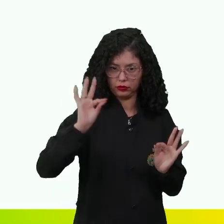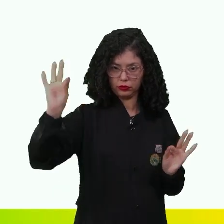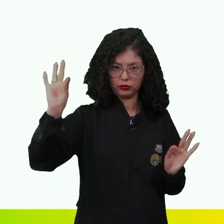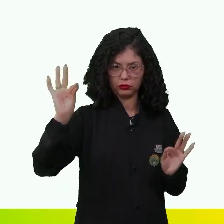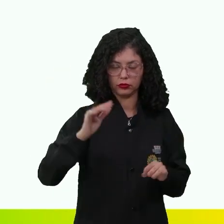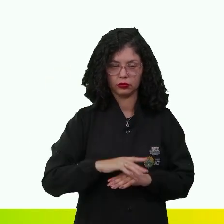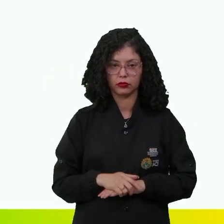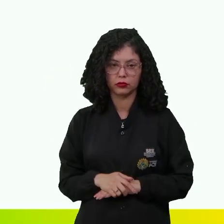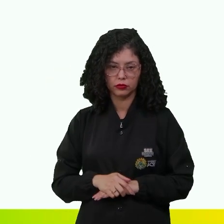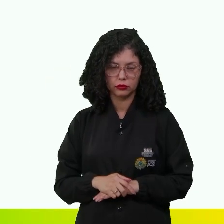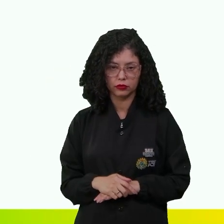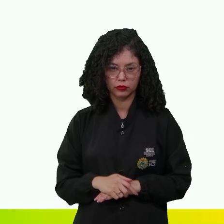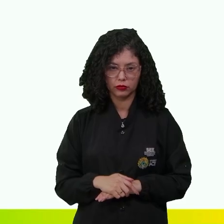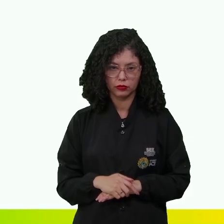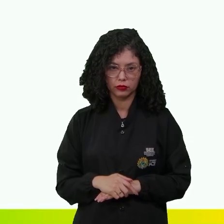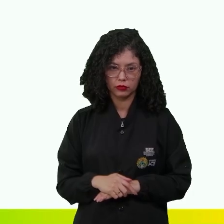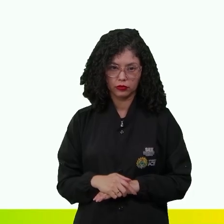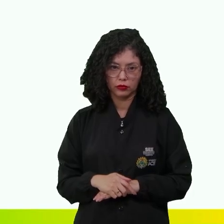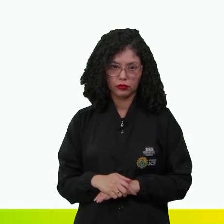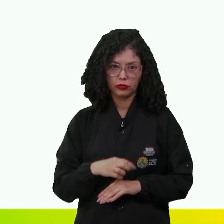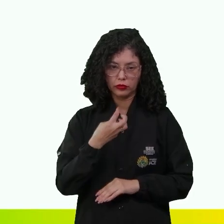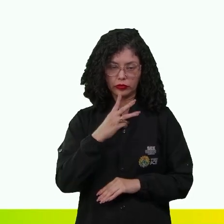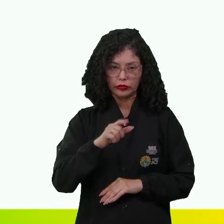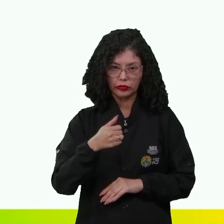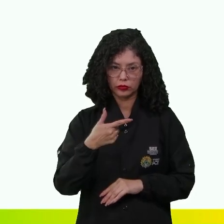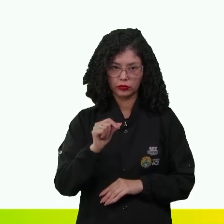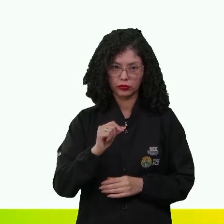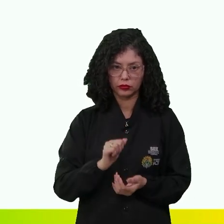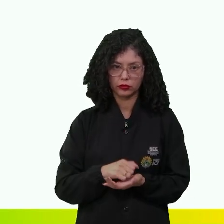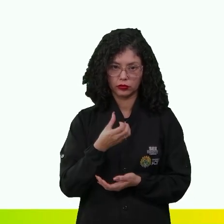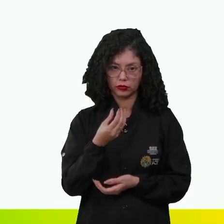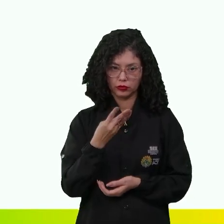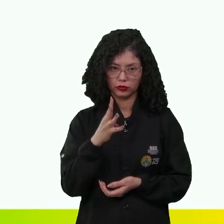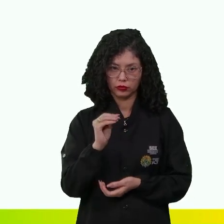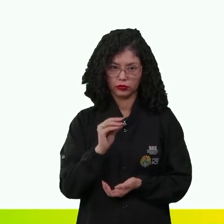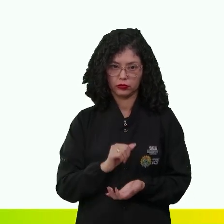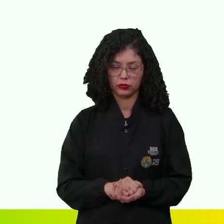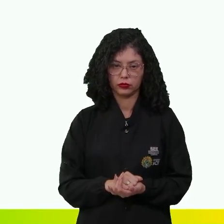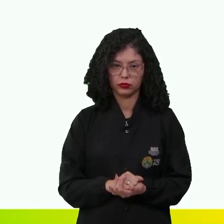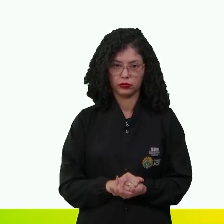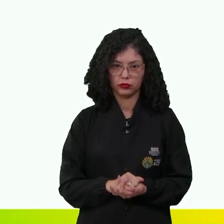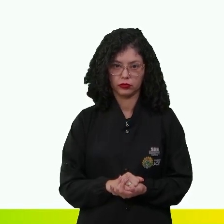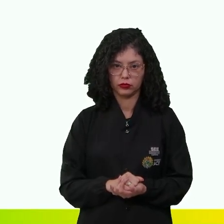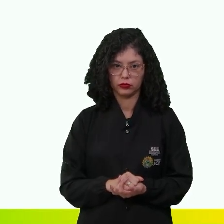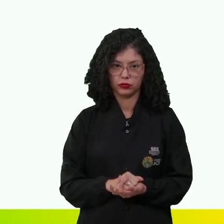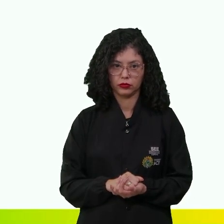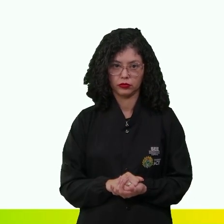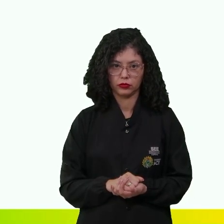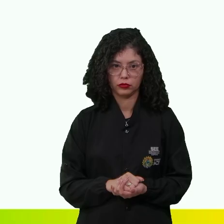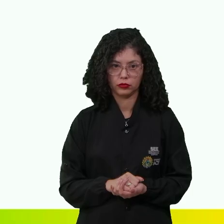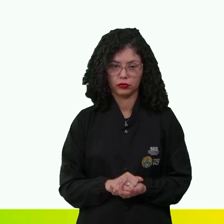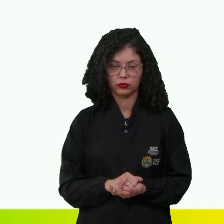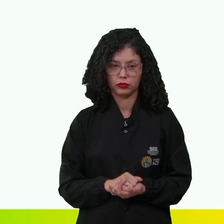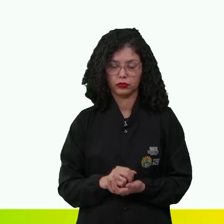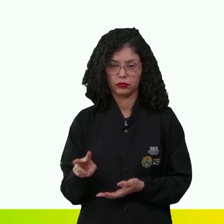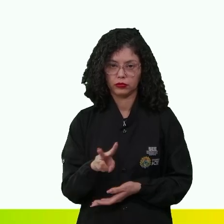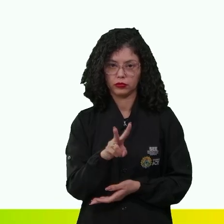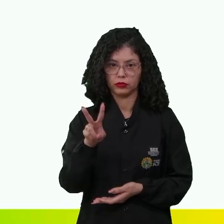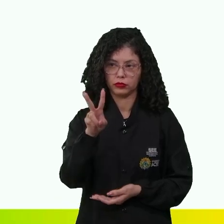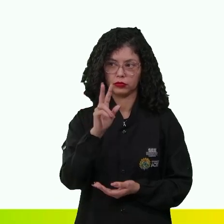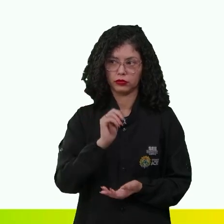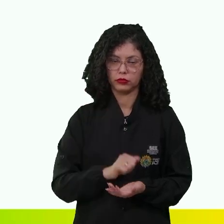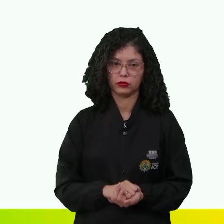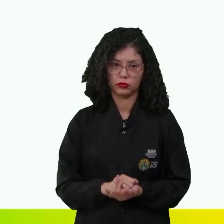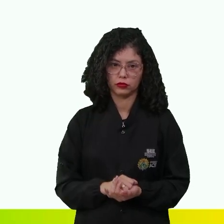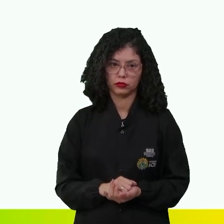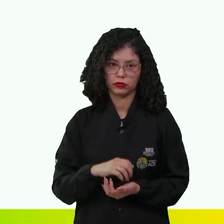reta. 1 litro, 3,20, 2, 6,40, 3, vai ser o valor